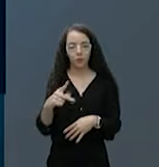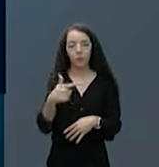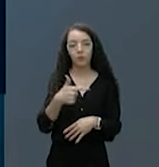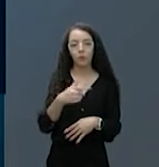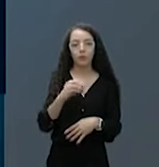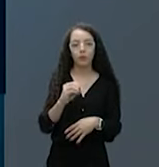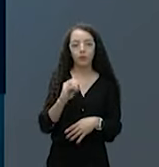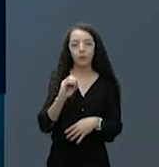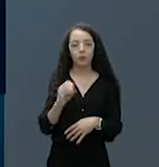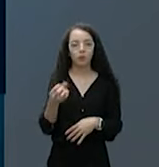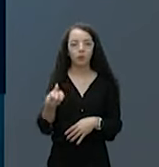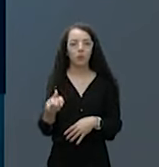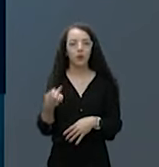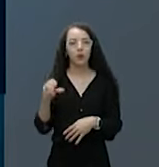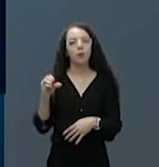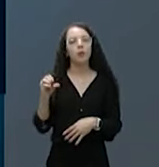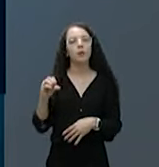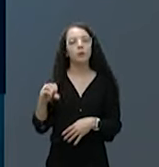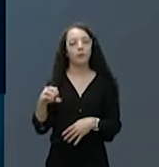2006910,